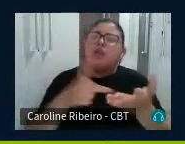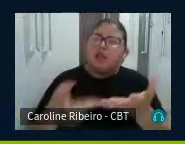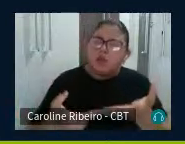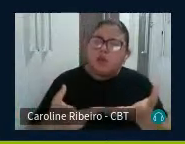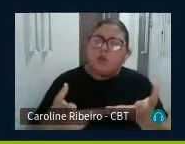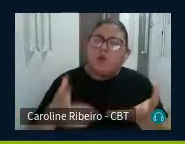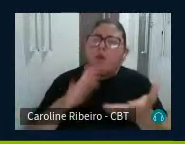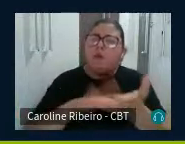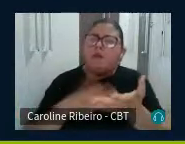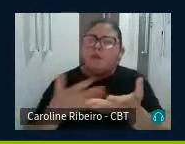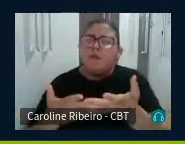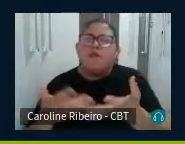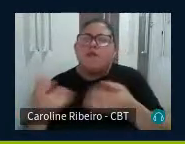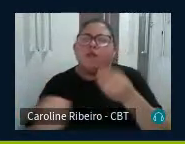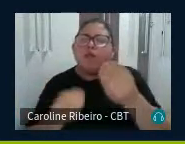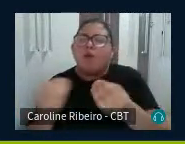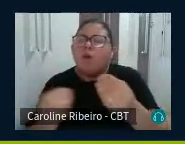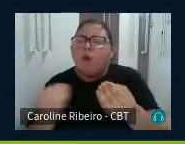como funciona?